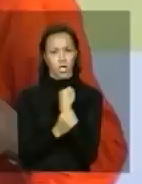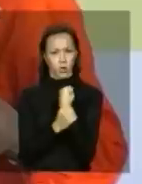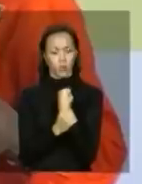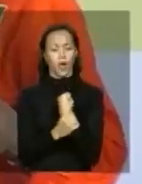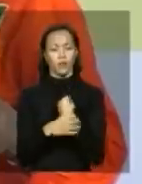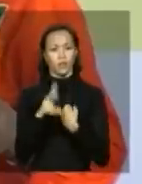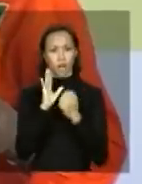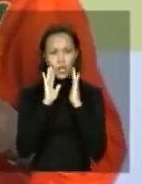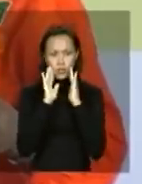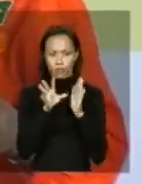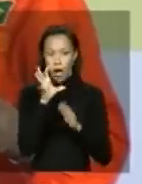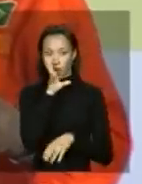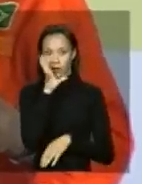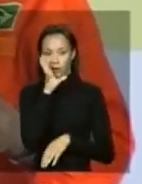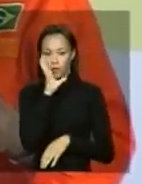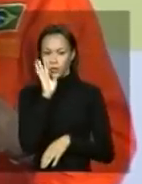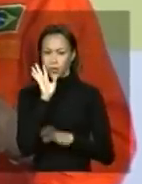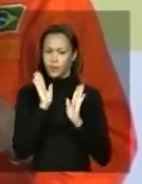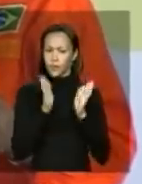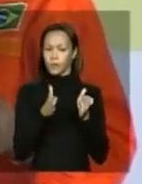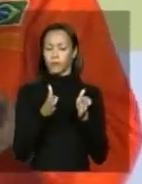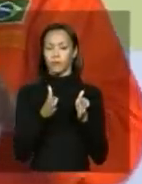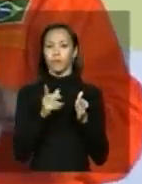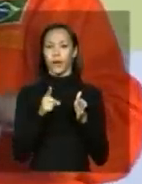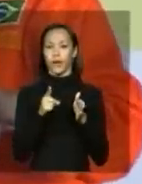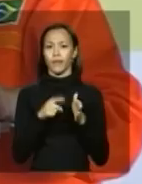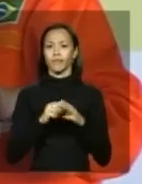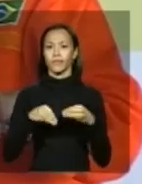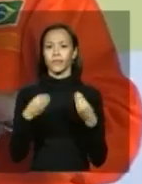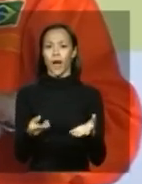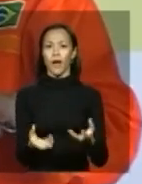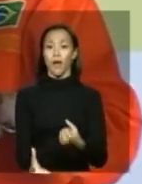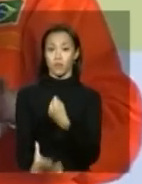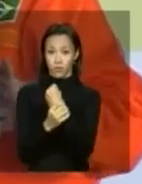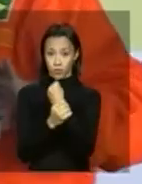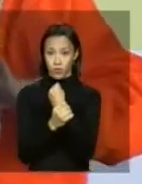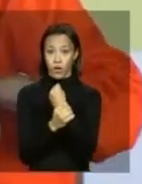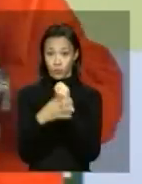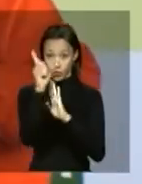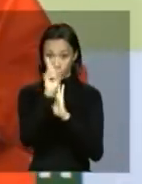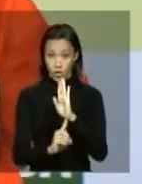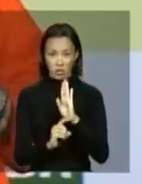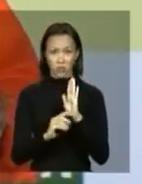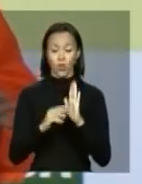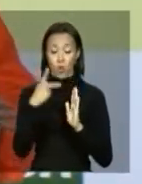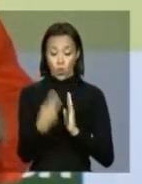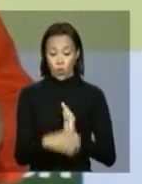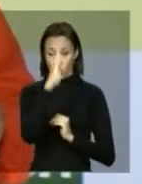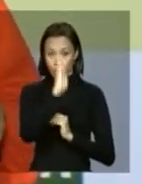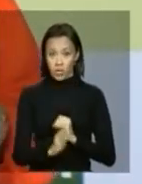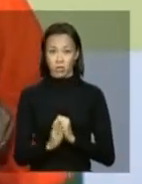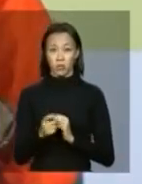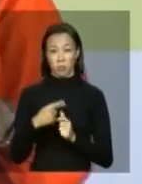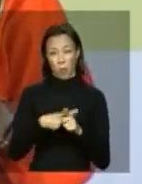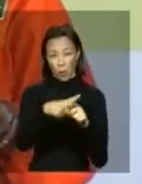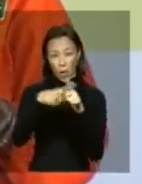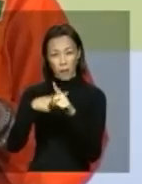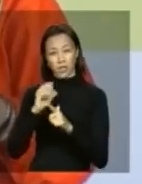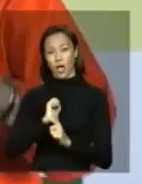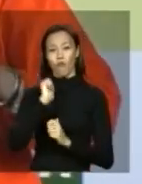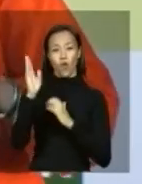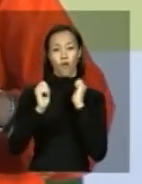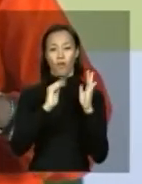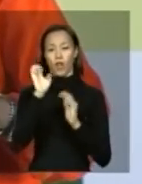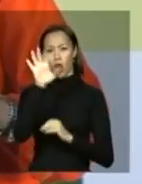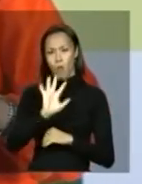está atento para garantir que o nosso país, diante dessa situação